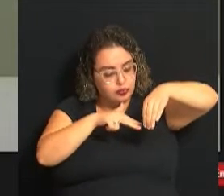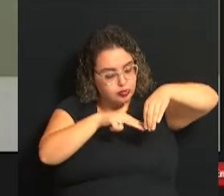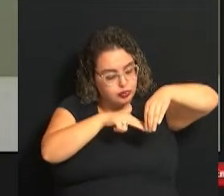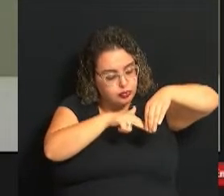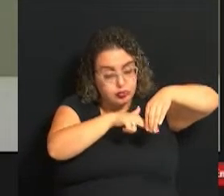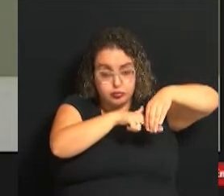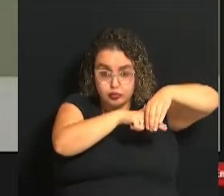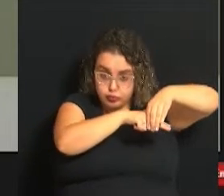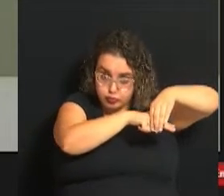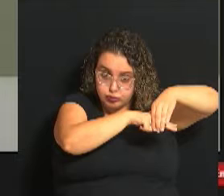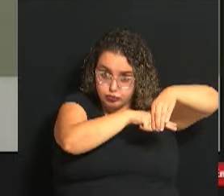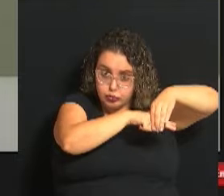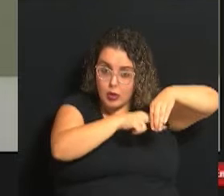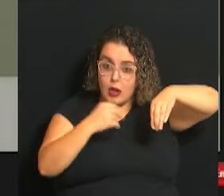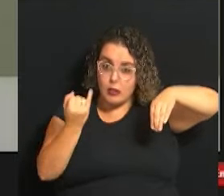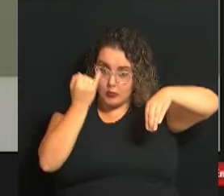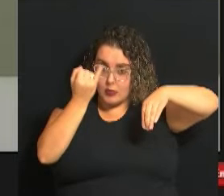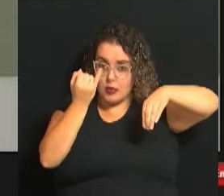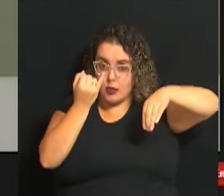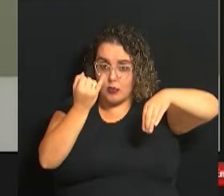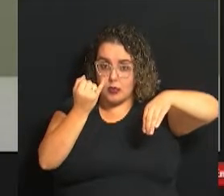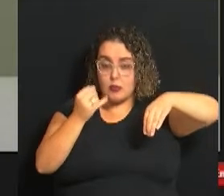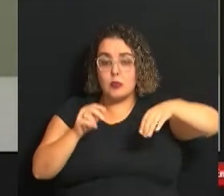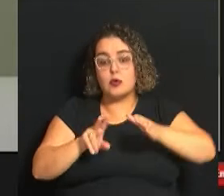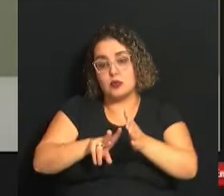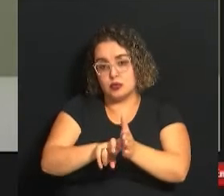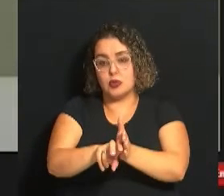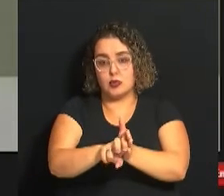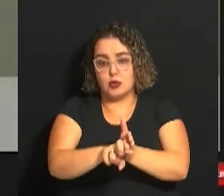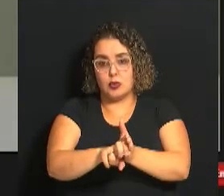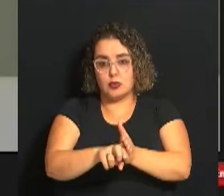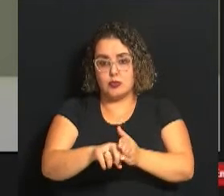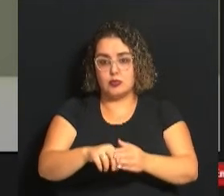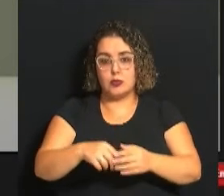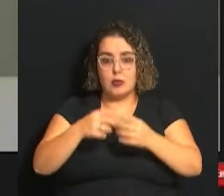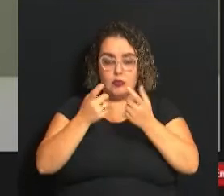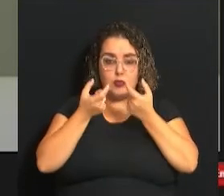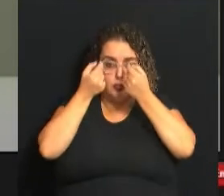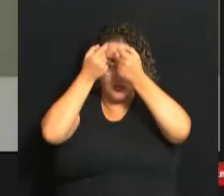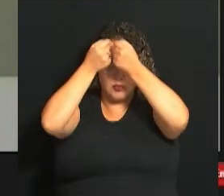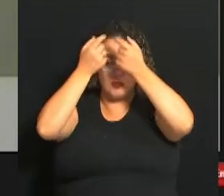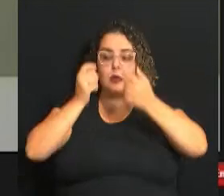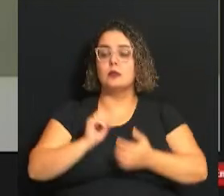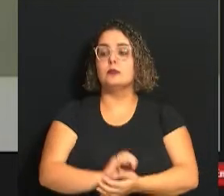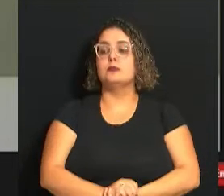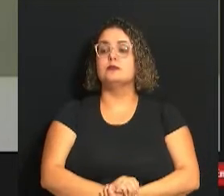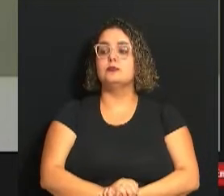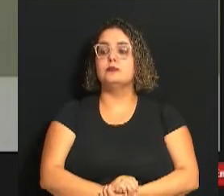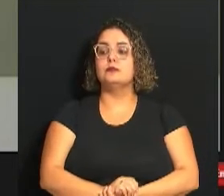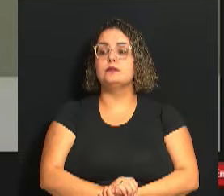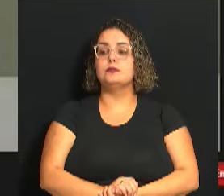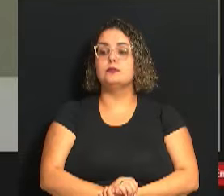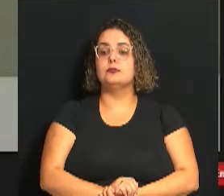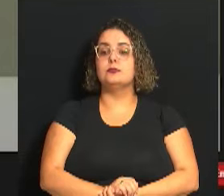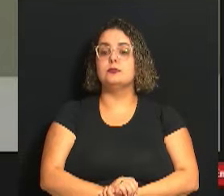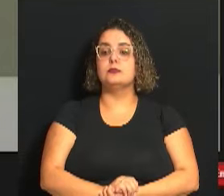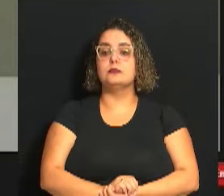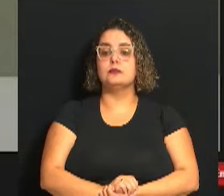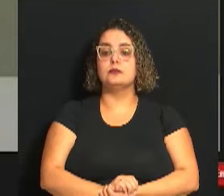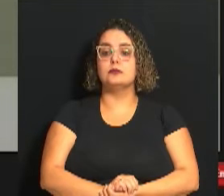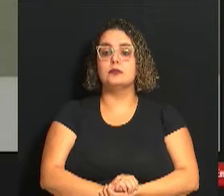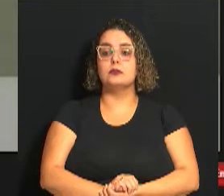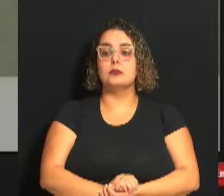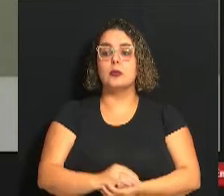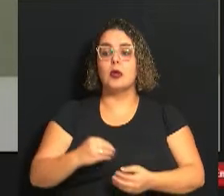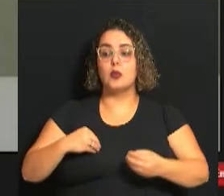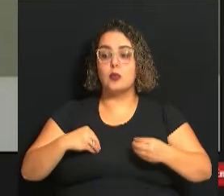diagnóstico dos tumores cerebrais. A ressonância magnética é um exame que